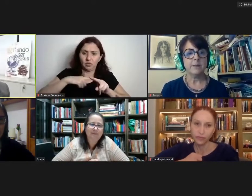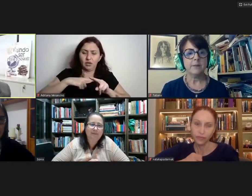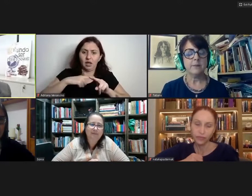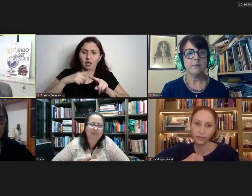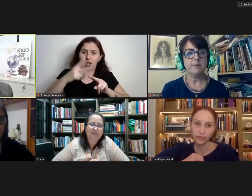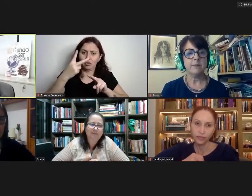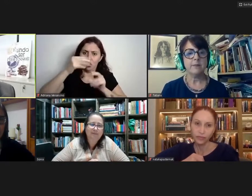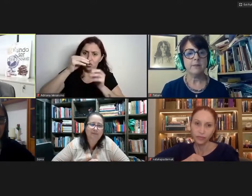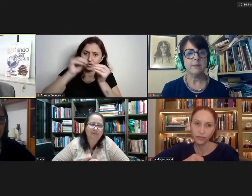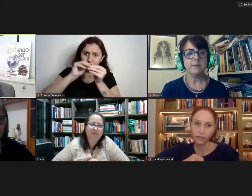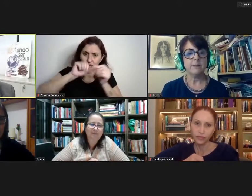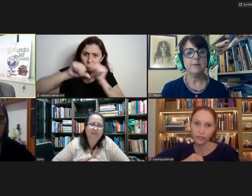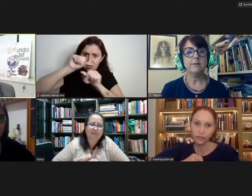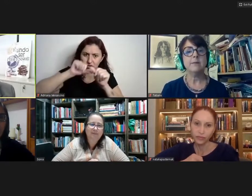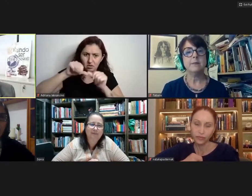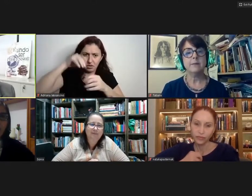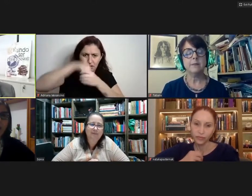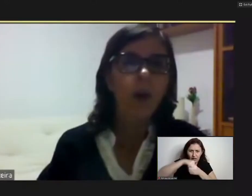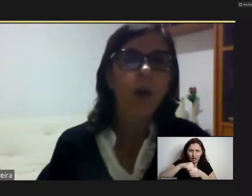relação do trabalho?